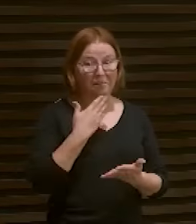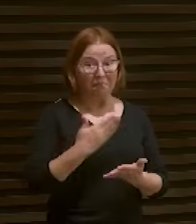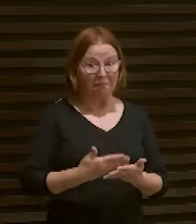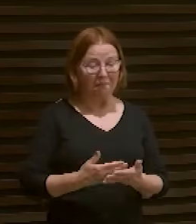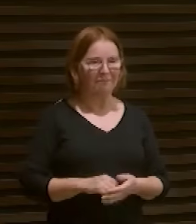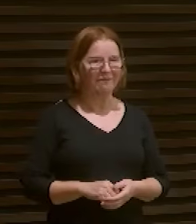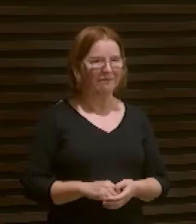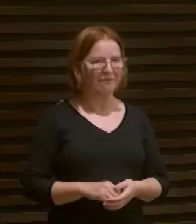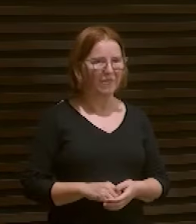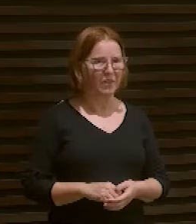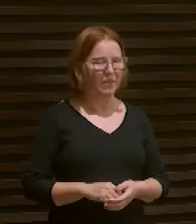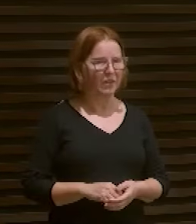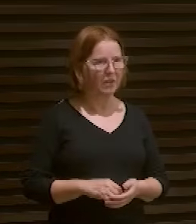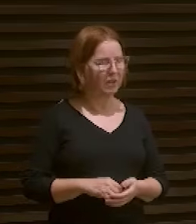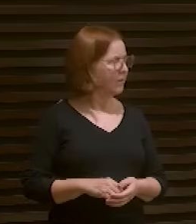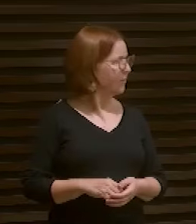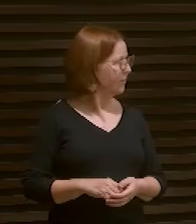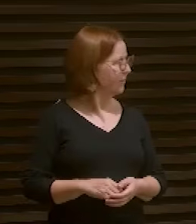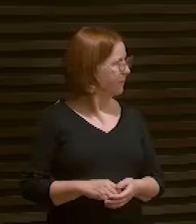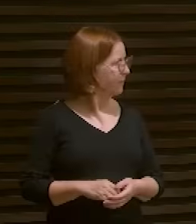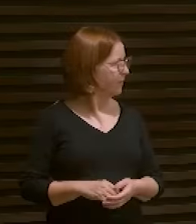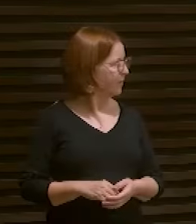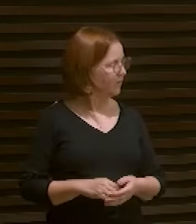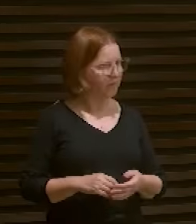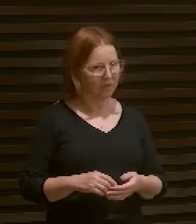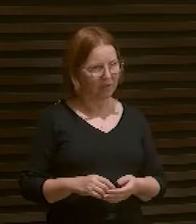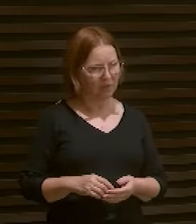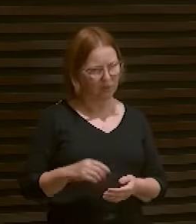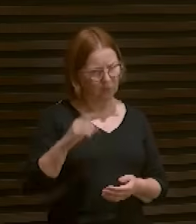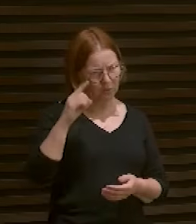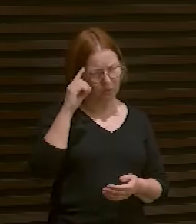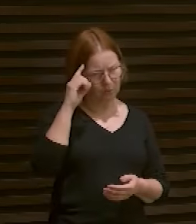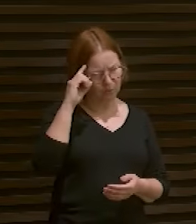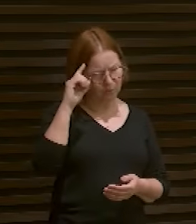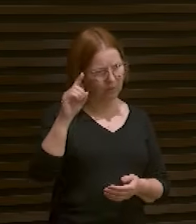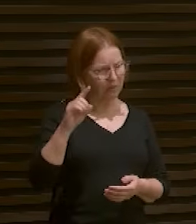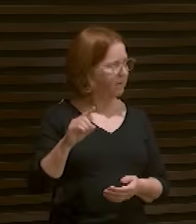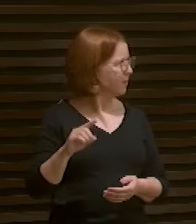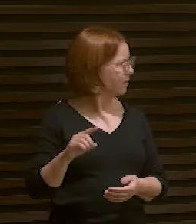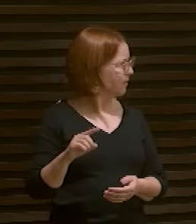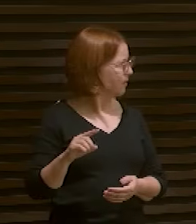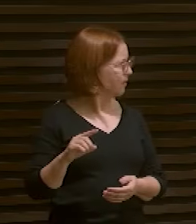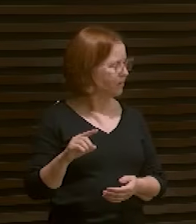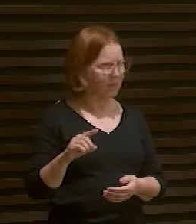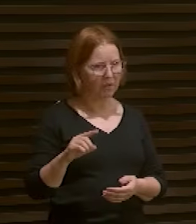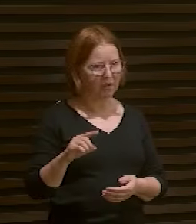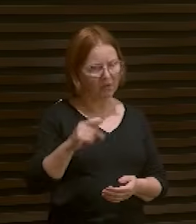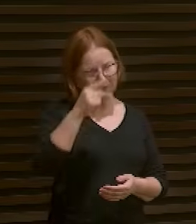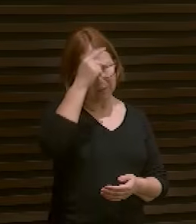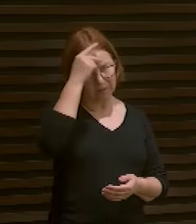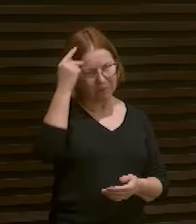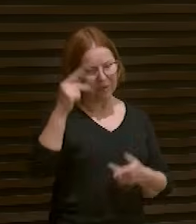Uma vez um menino disse para mim: leve-o lá no Hemocentro, irmão Maurício. Primeiro ele não chamou de irmão Maurício, ele chamou de